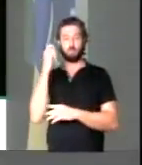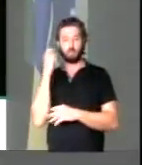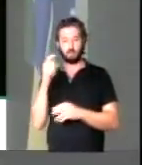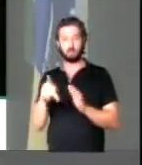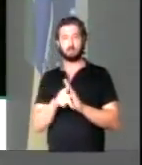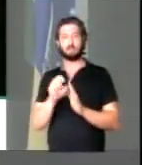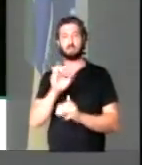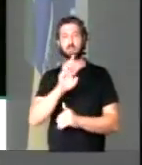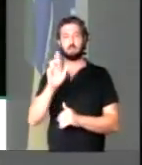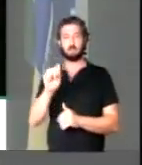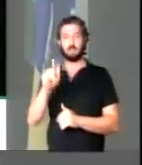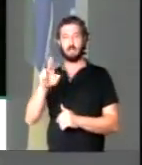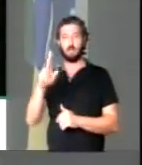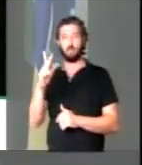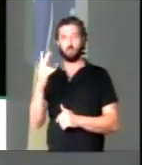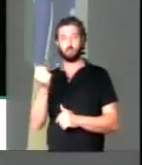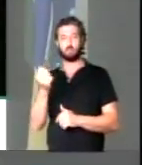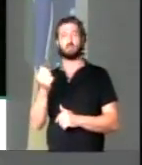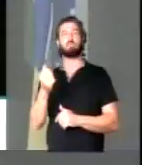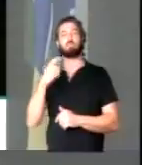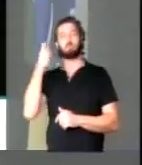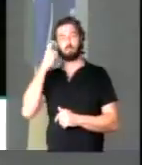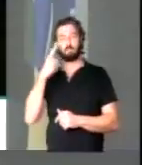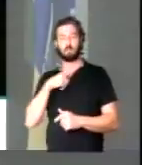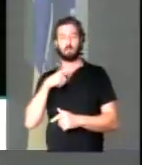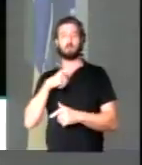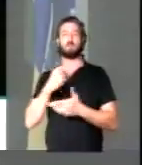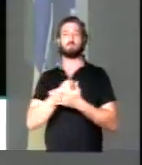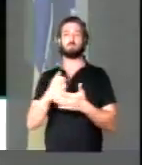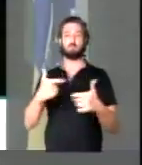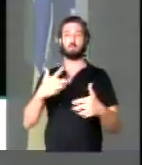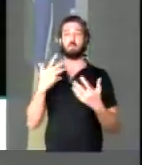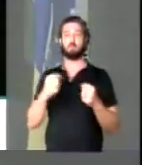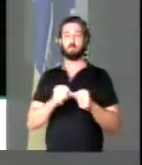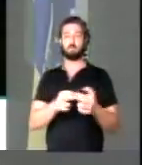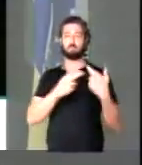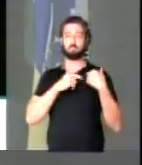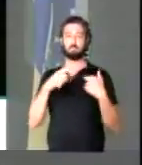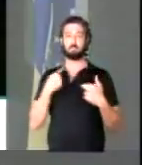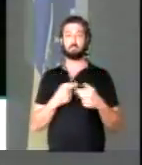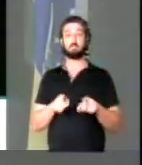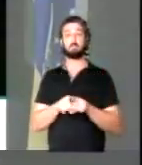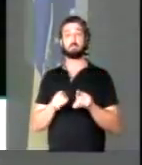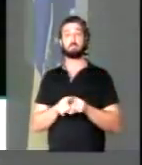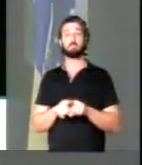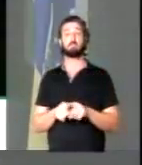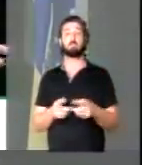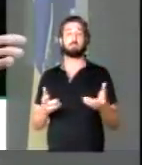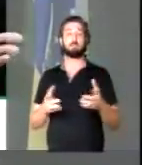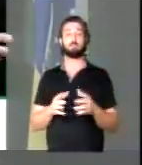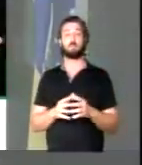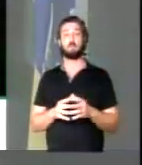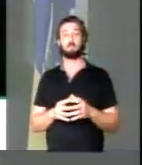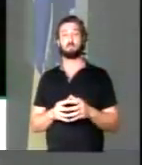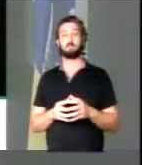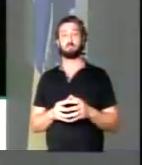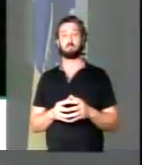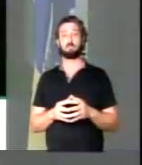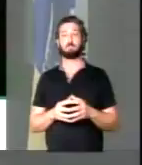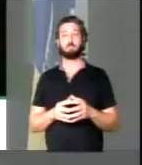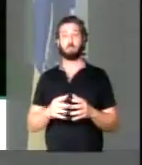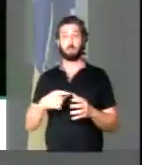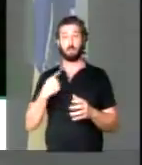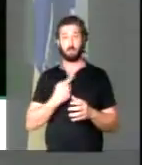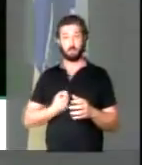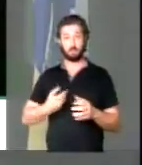da Serra Gaúcha, e preocupado com os empregos, nós vamos fazer a nossa parte. Também gostaria de dizer que nós